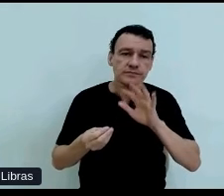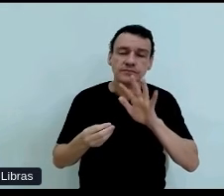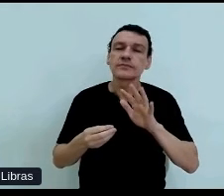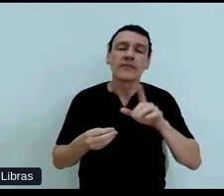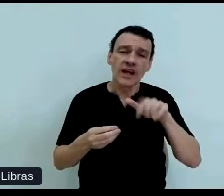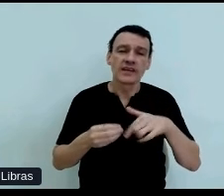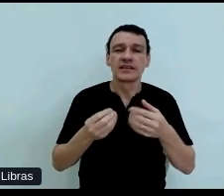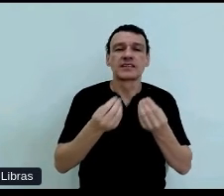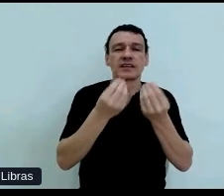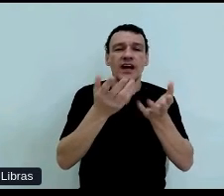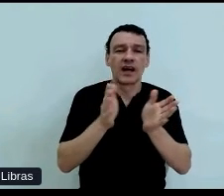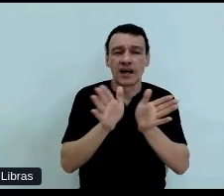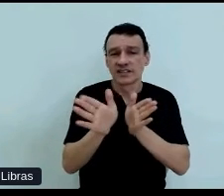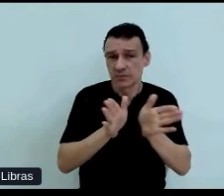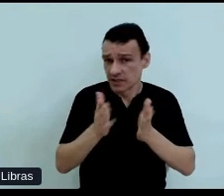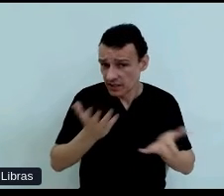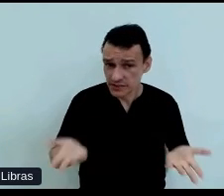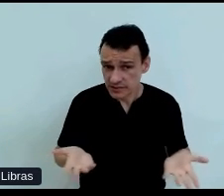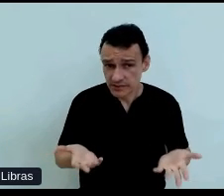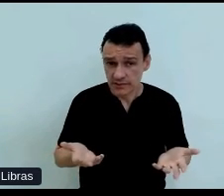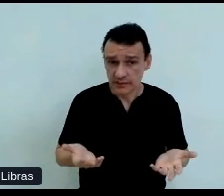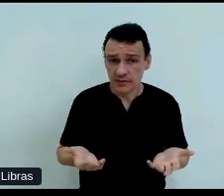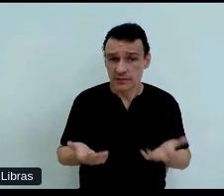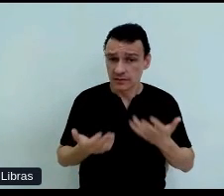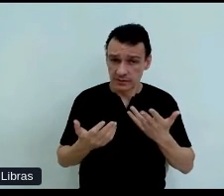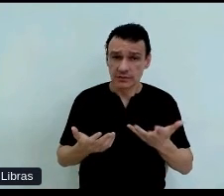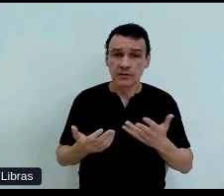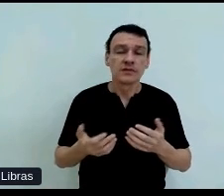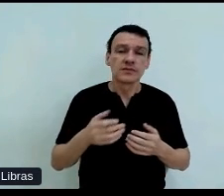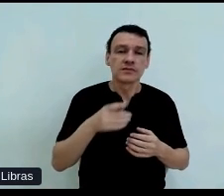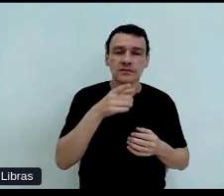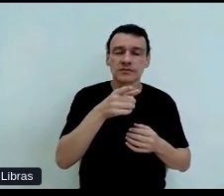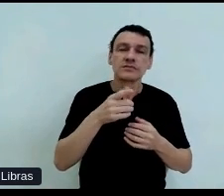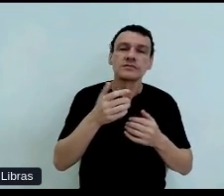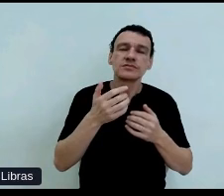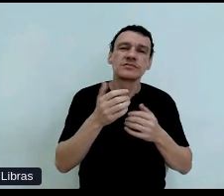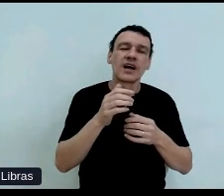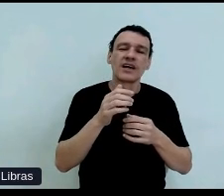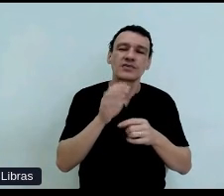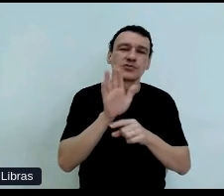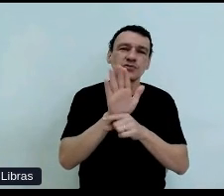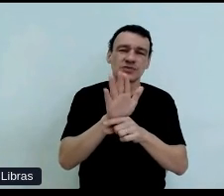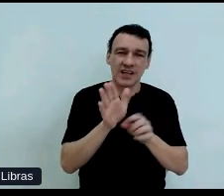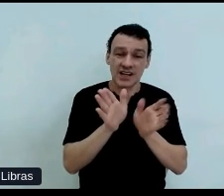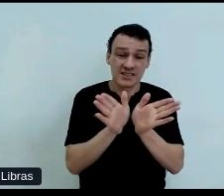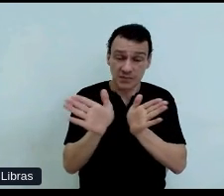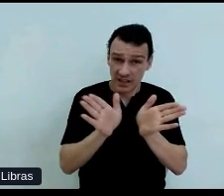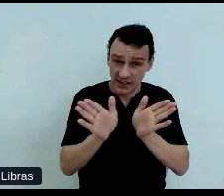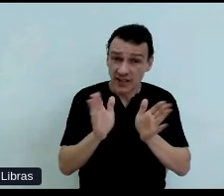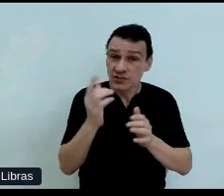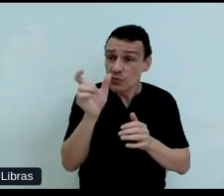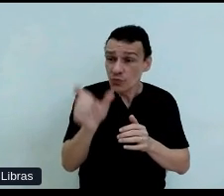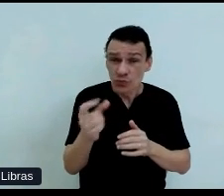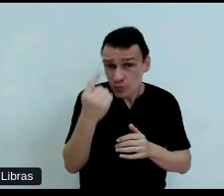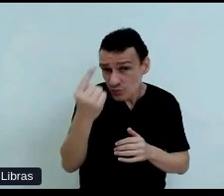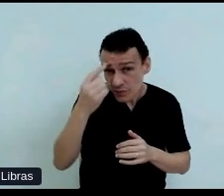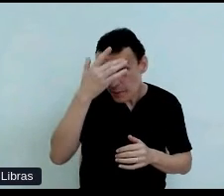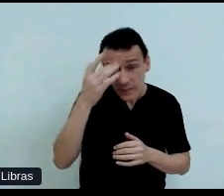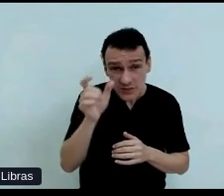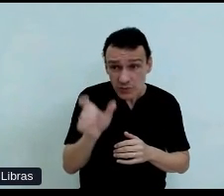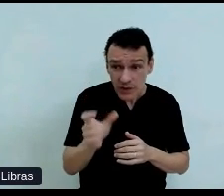trazer essa inclusão para todas as pessoas. Bom, eu digo que dá, porque uma maneira de fazer